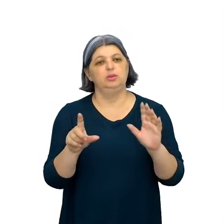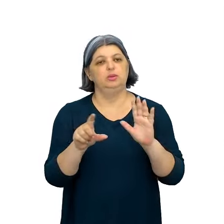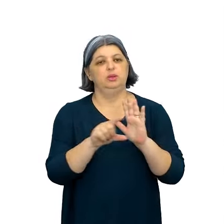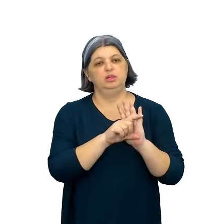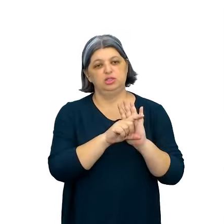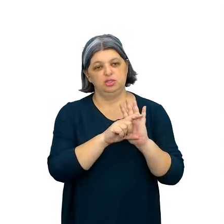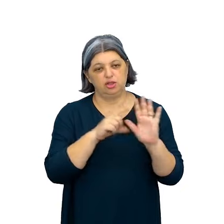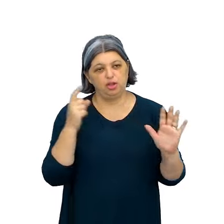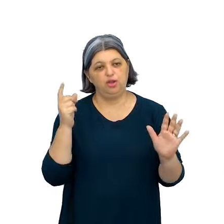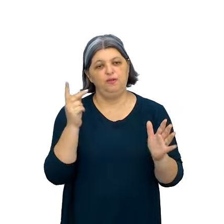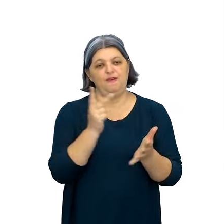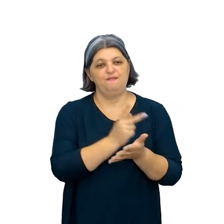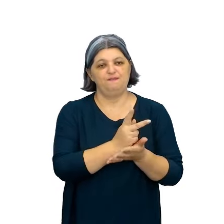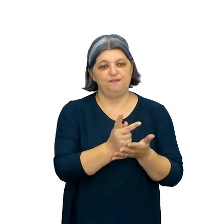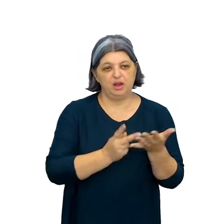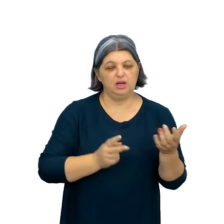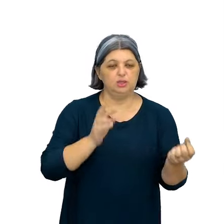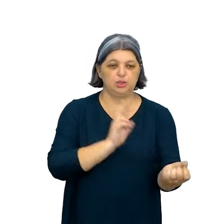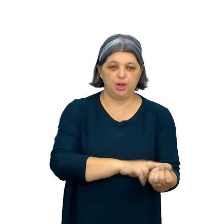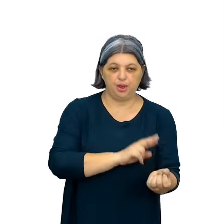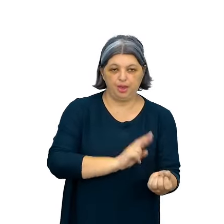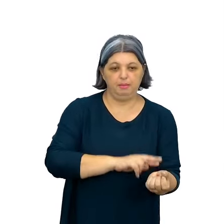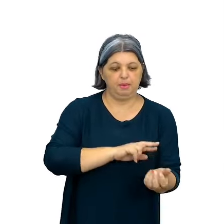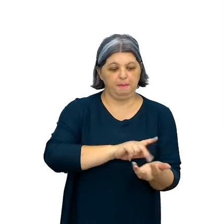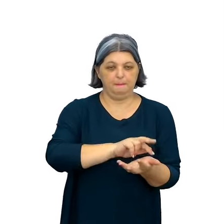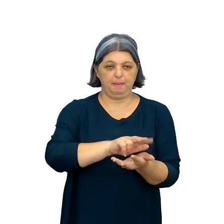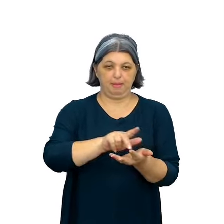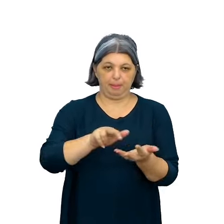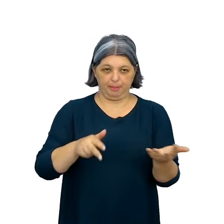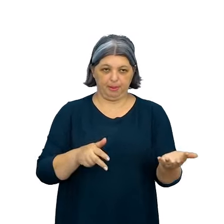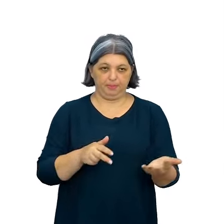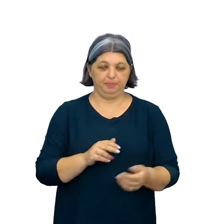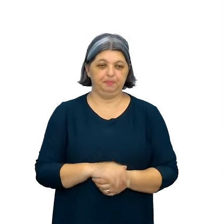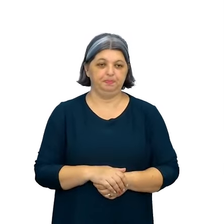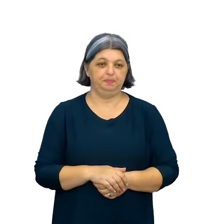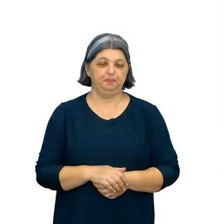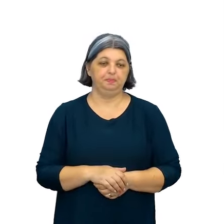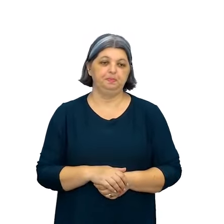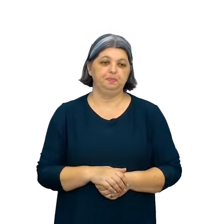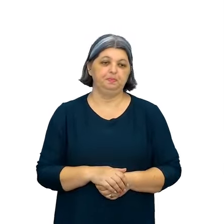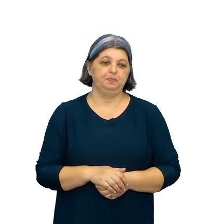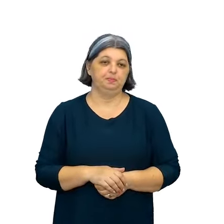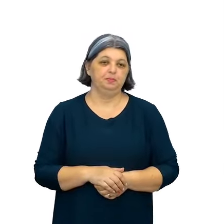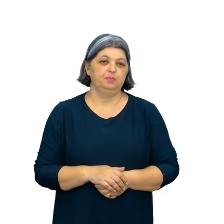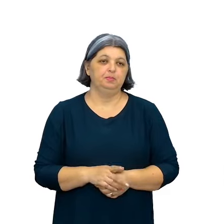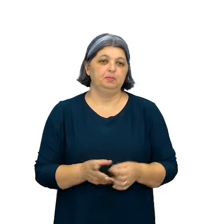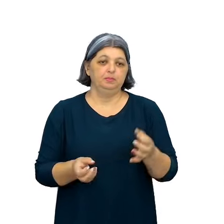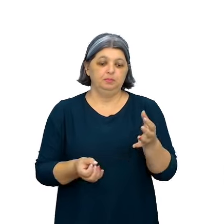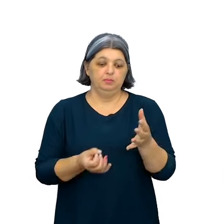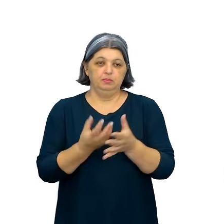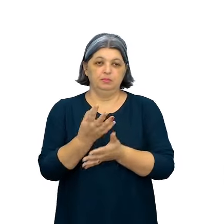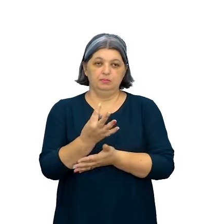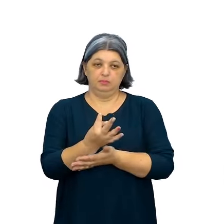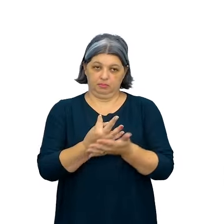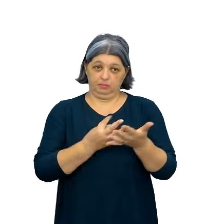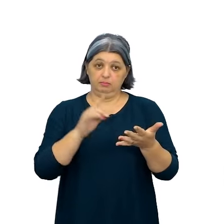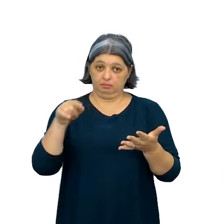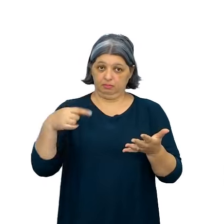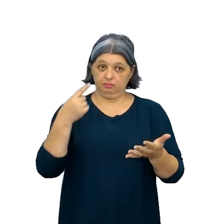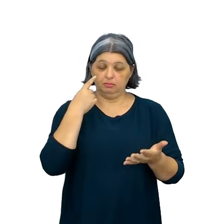né, verso, rima e etc. Né? Tá? A produção do texto vem a seguir. Isso